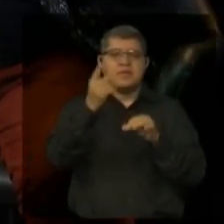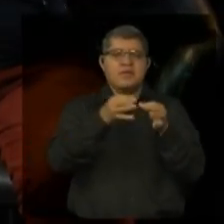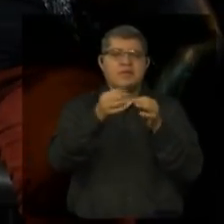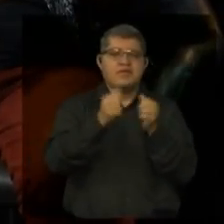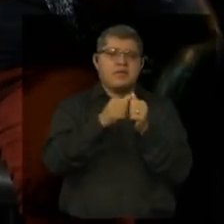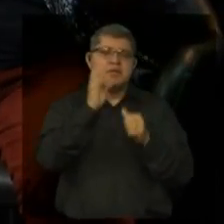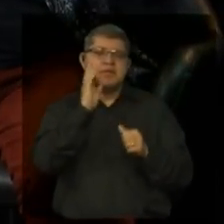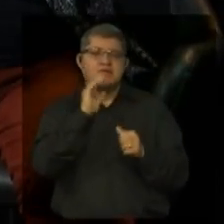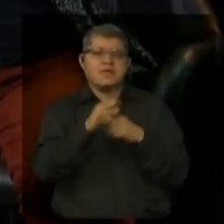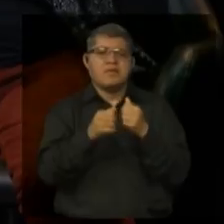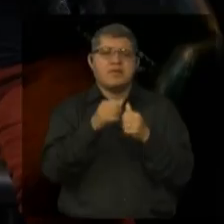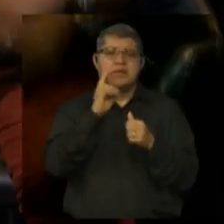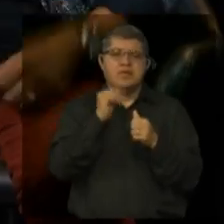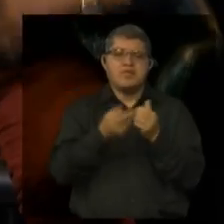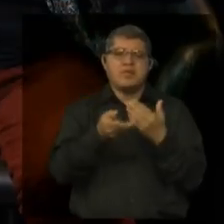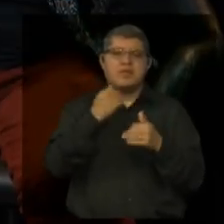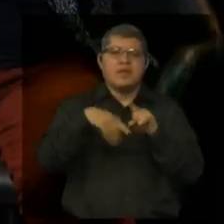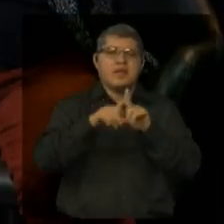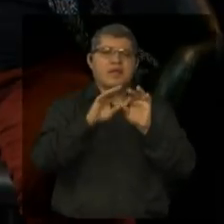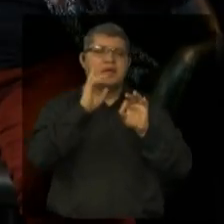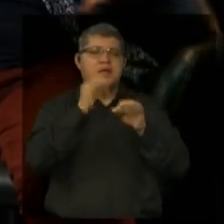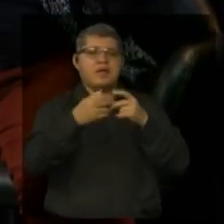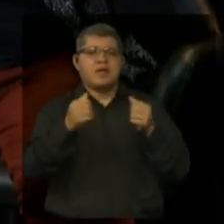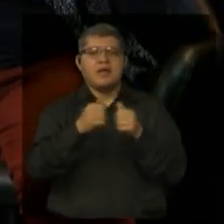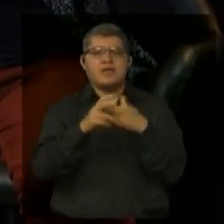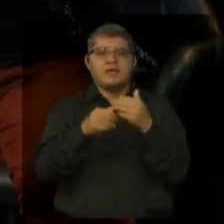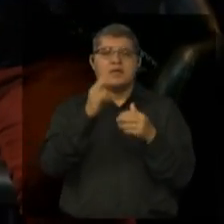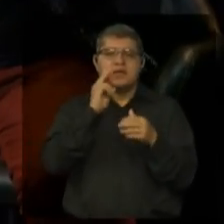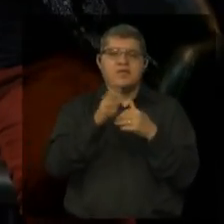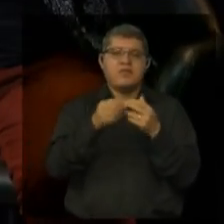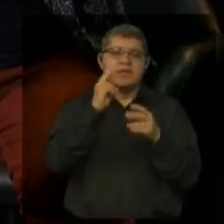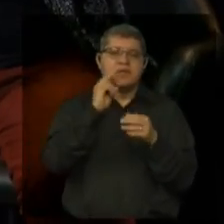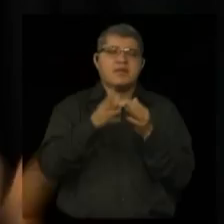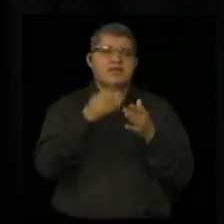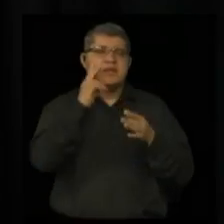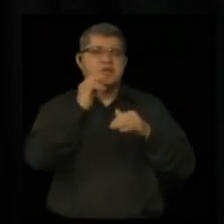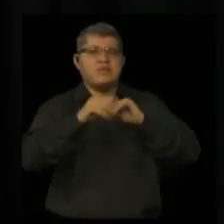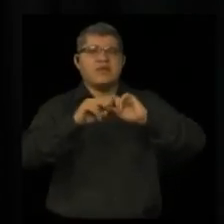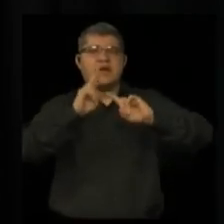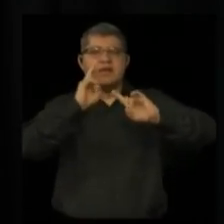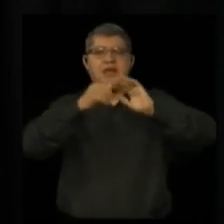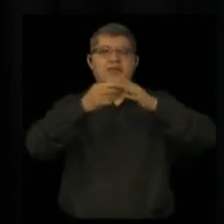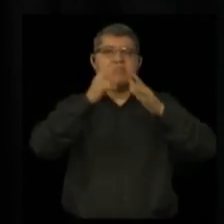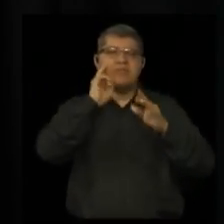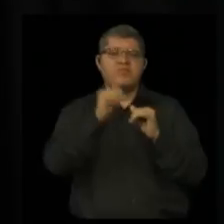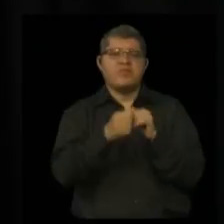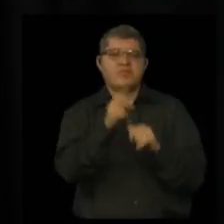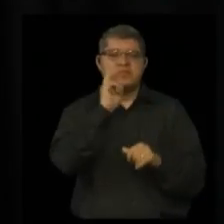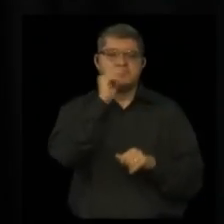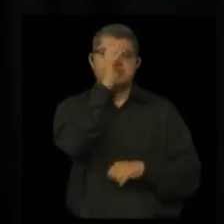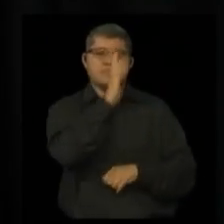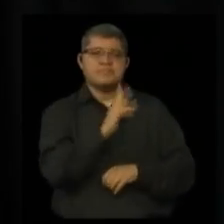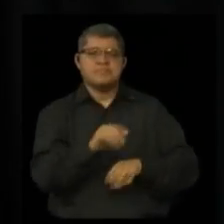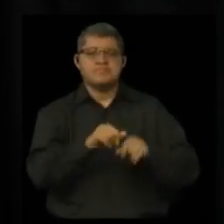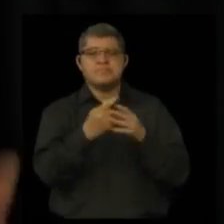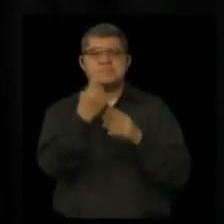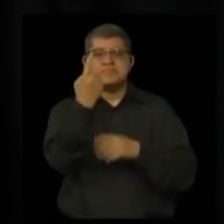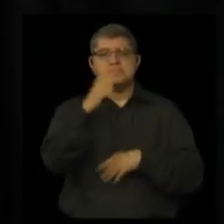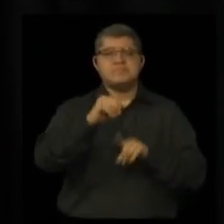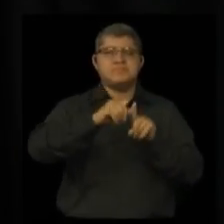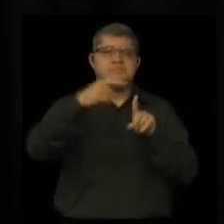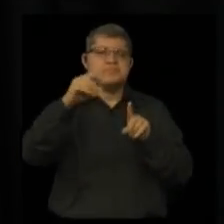lá bem bacana, que eu vou estar recebendo vários artistas, não só de Camaçari, como de várias partes do Brasil. Uma vez por